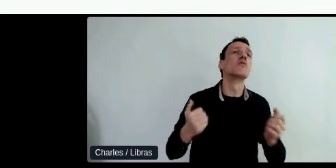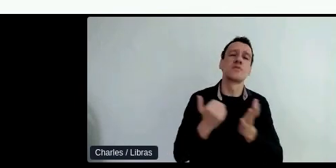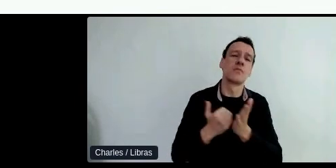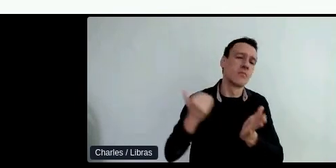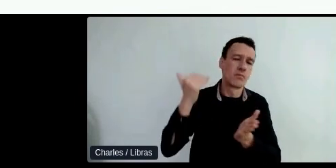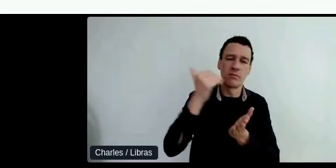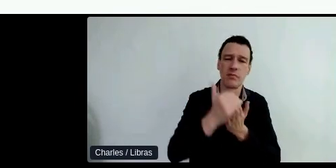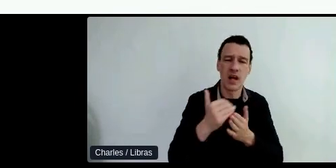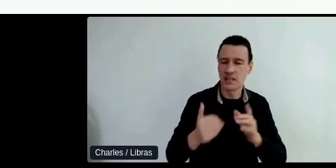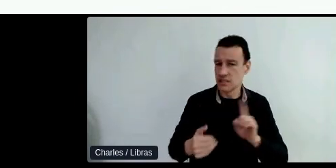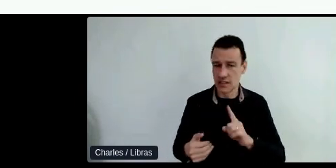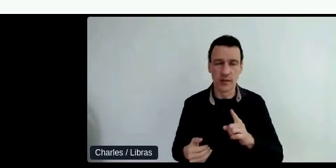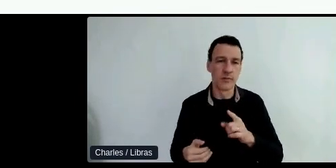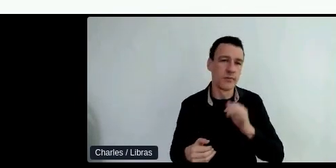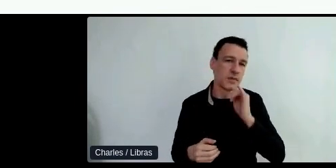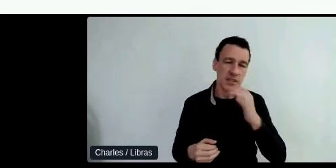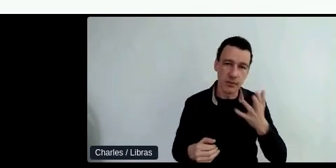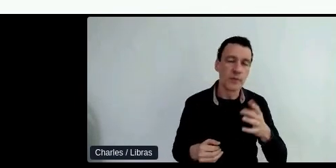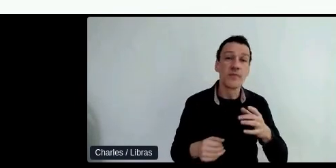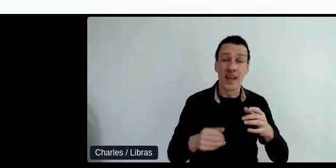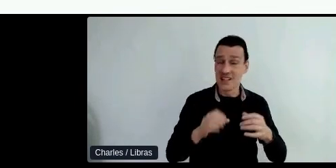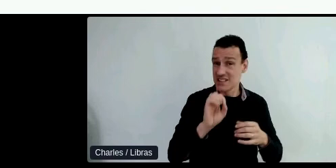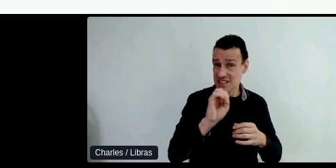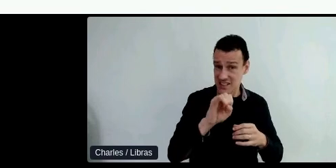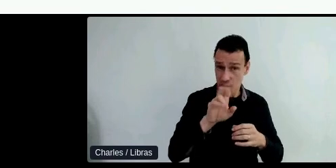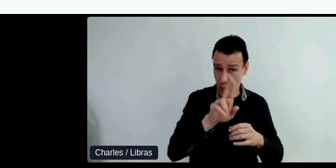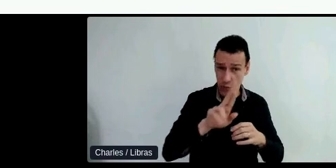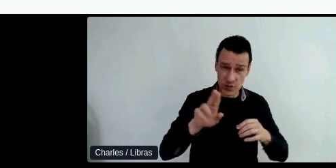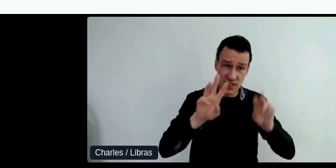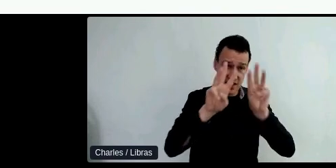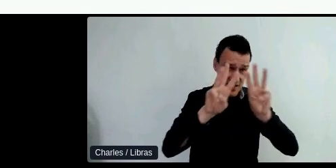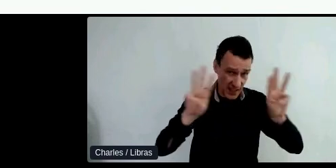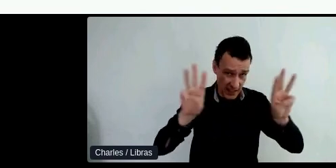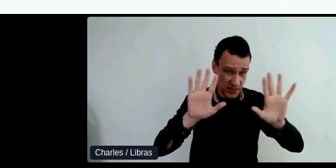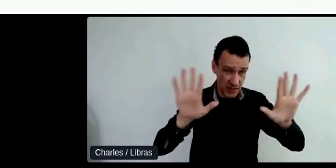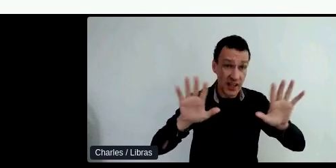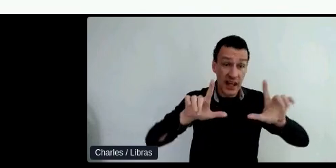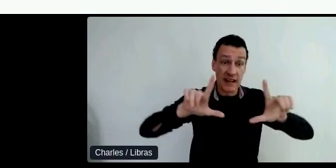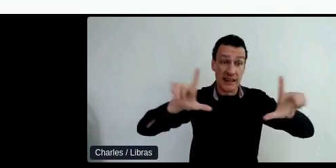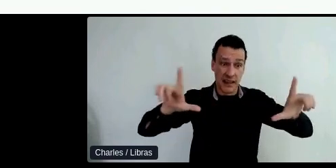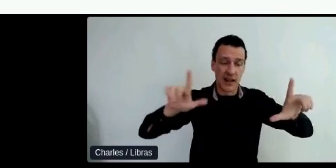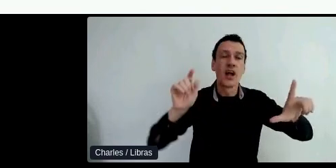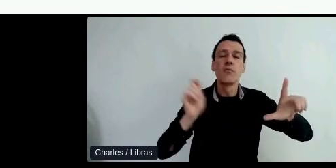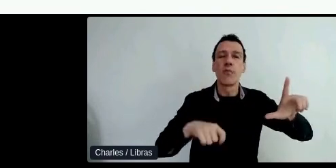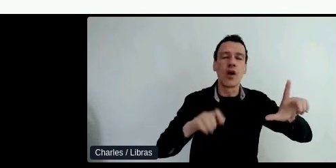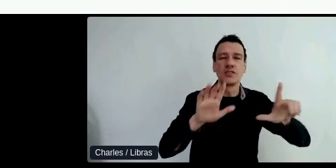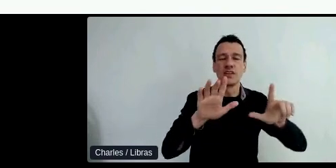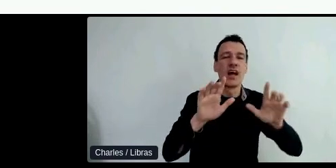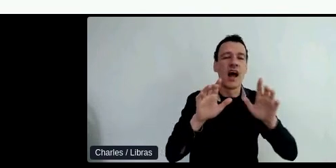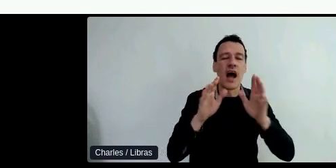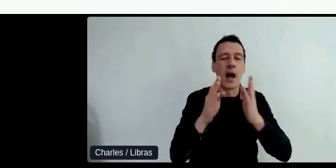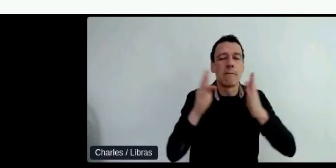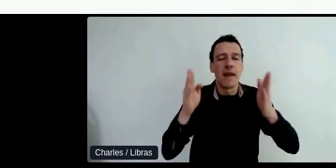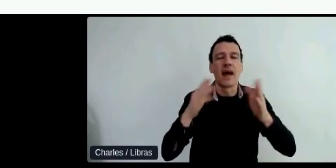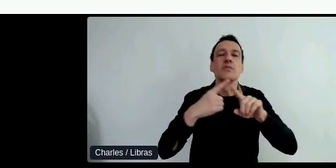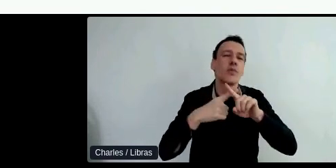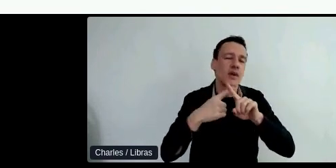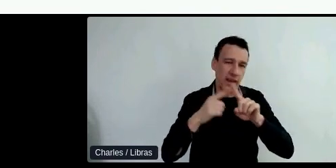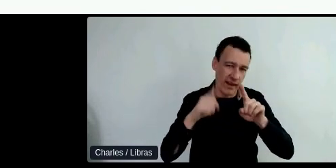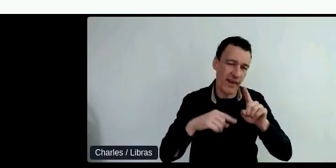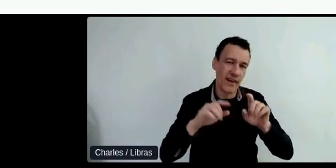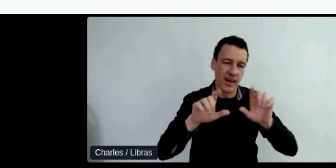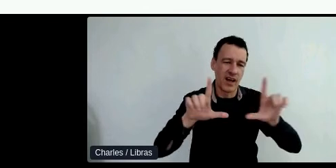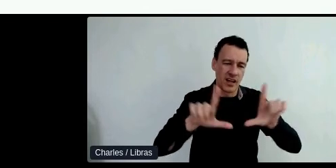utilizar o meu site app numa tela grande, o conteúdo pode ser ampliado, porque ele está responsivo. Se eu vou numa tela menor, ele vai